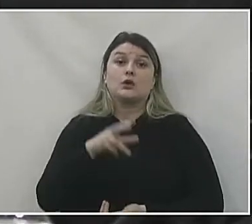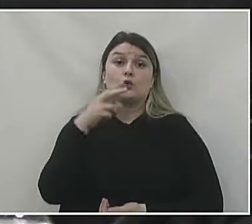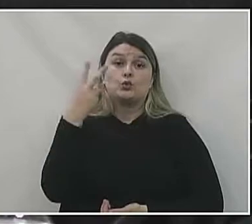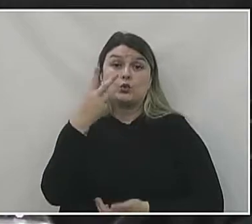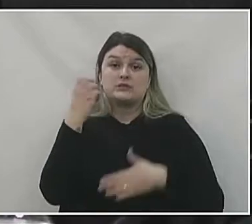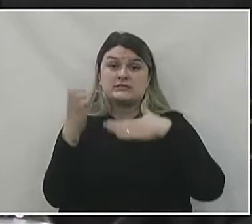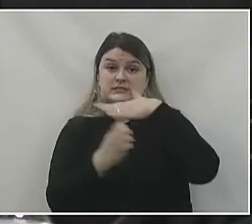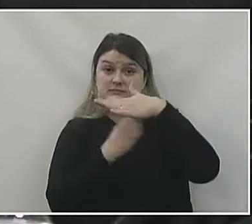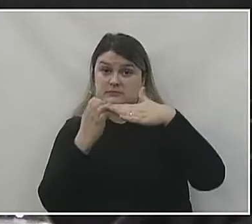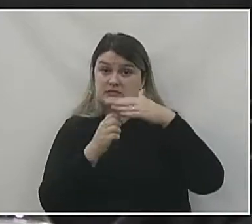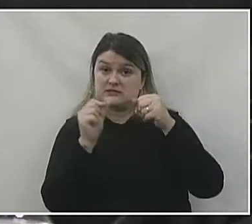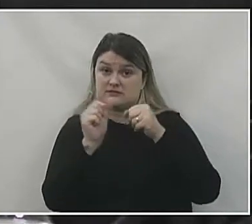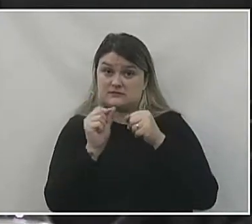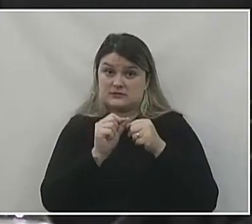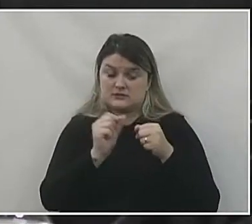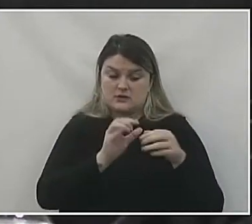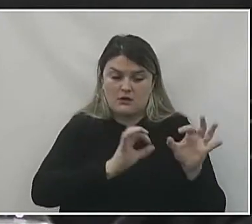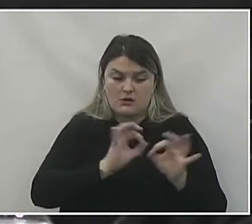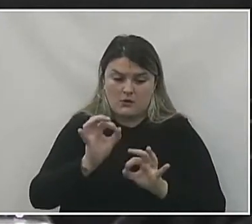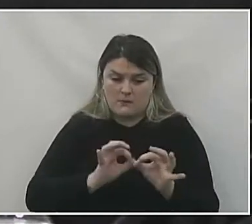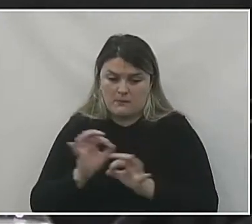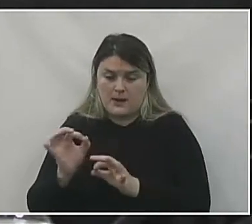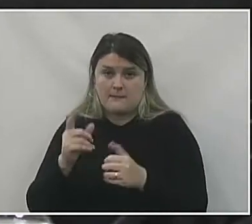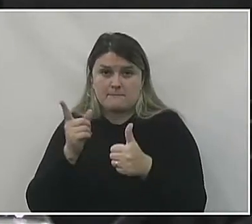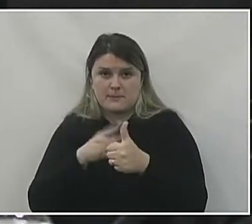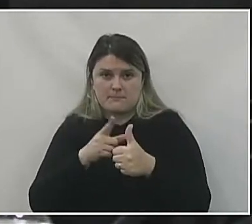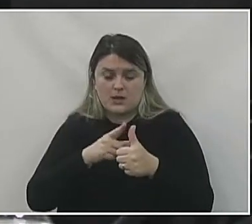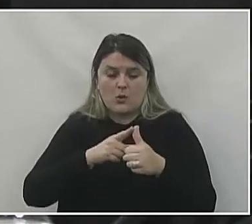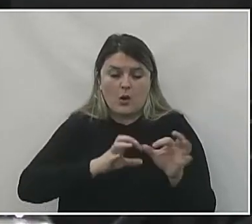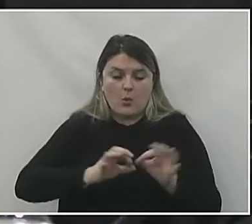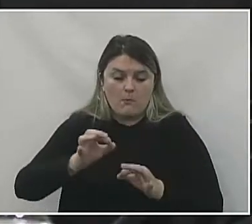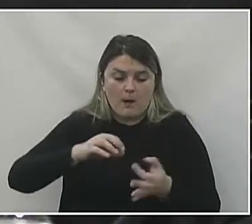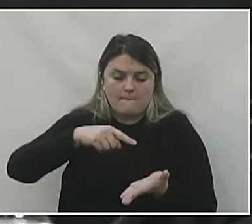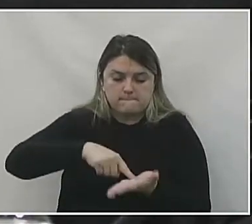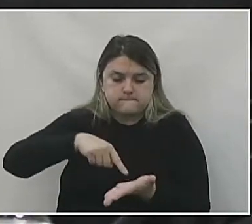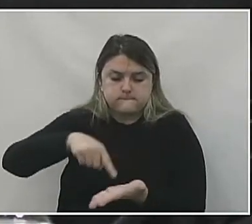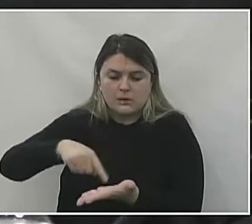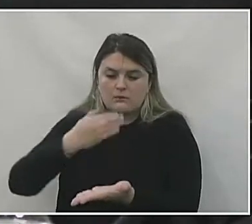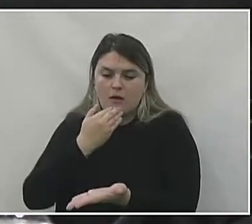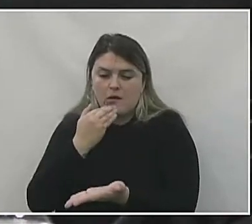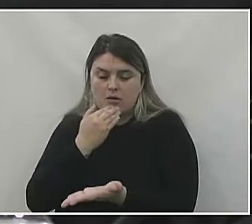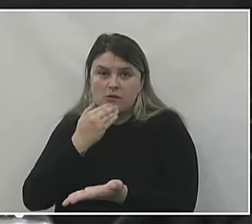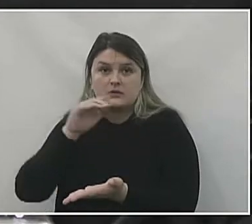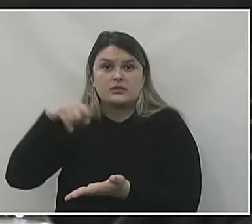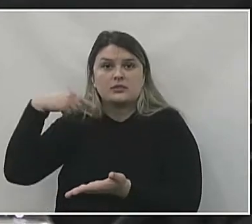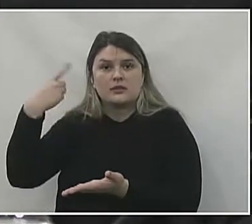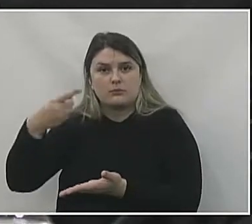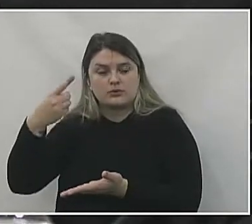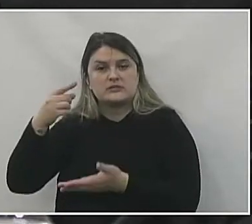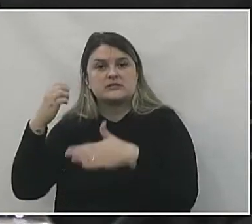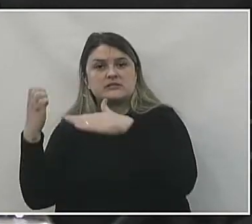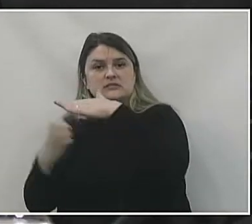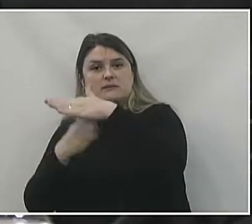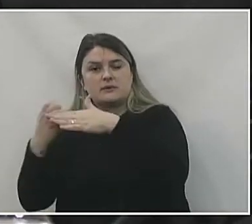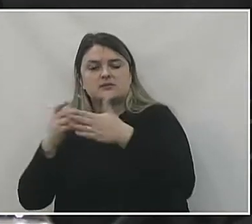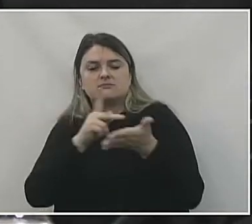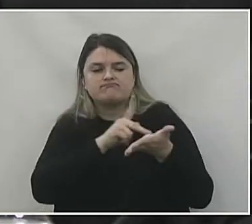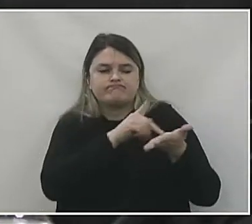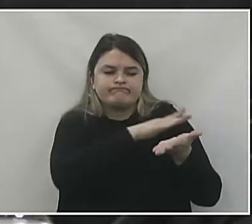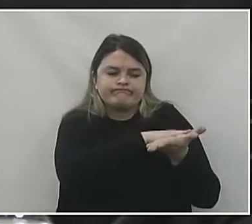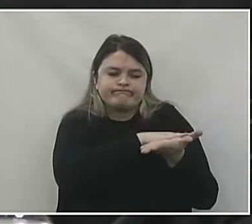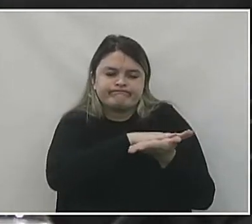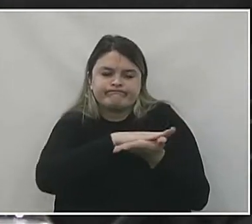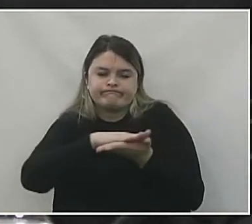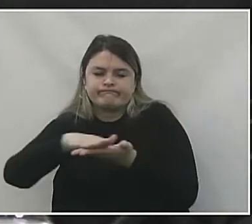será duas empresas que fará primeiramente ao concerto dos buracos e depois virar uma outra empresa fazer o recape desde a